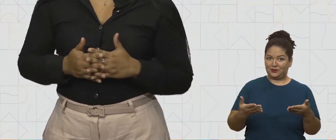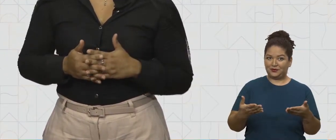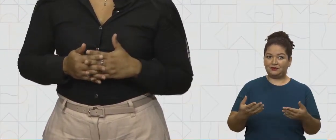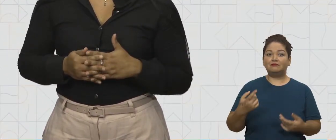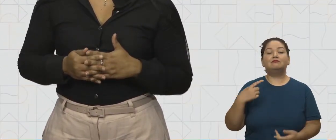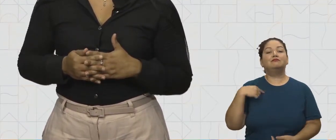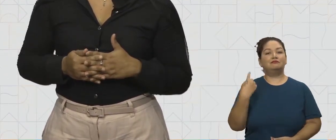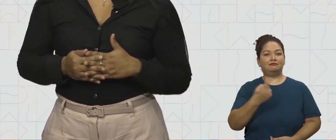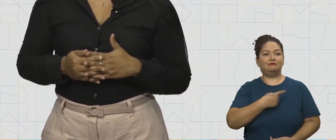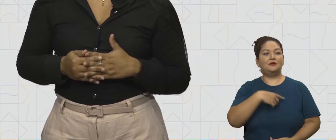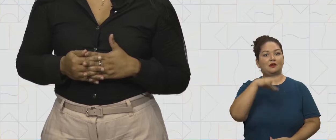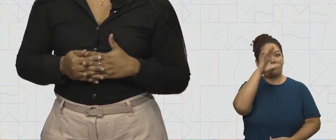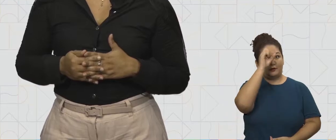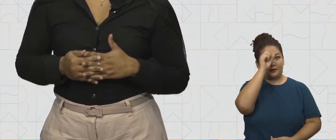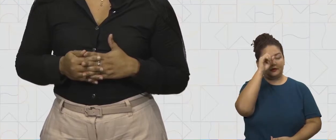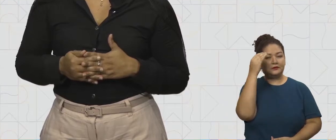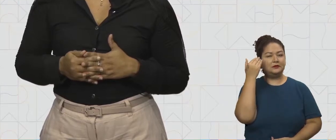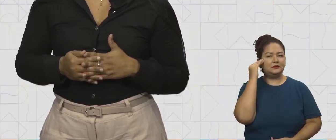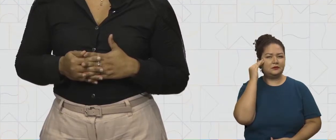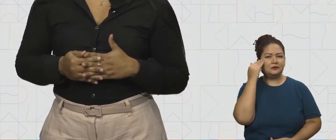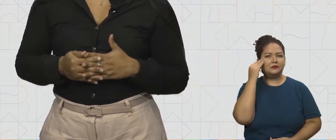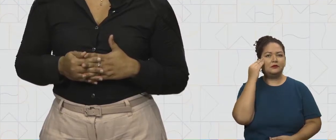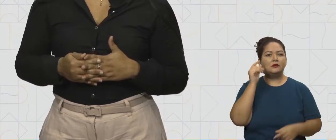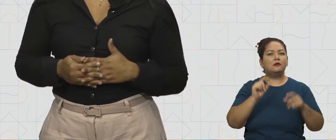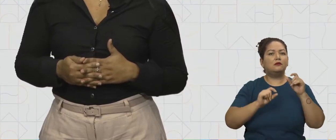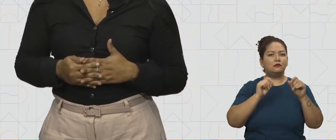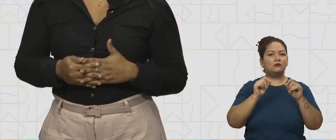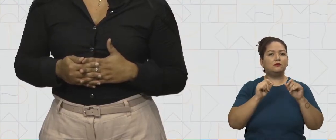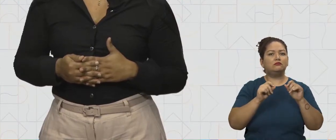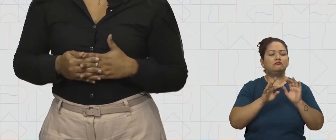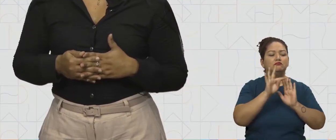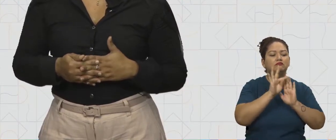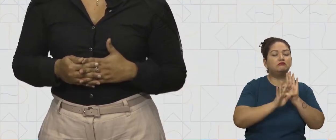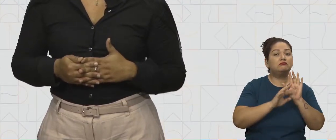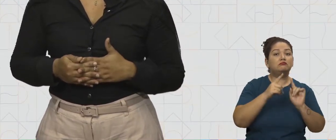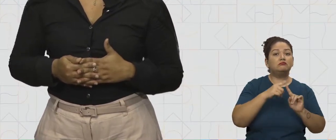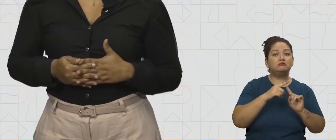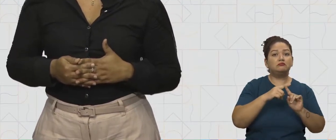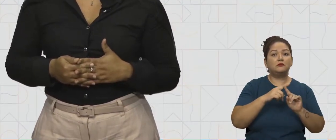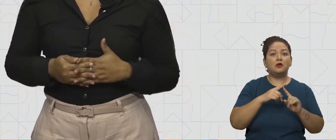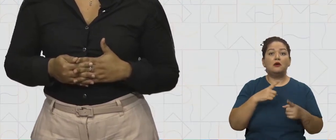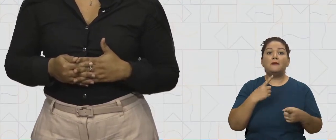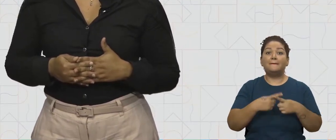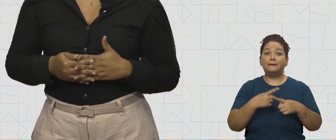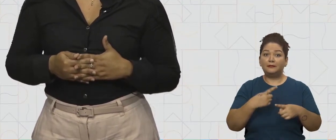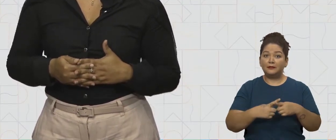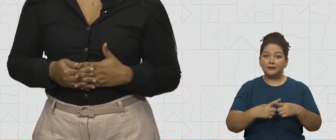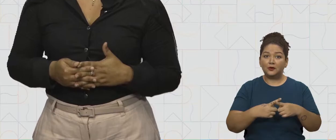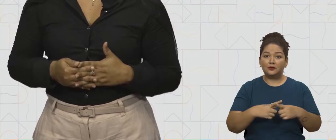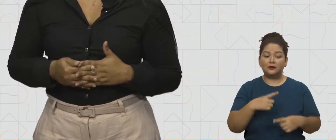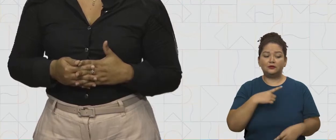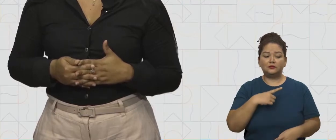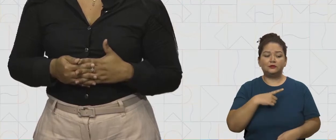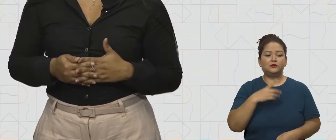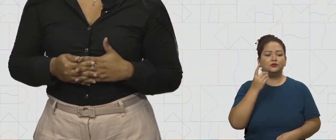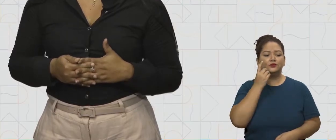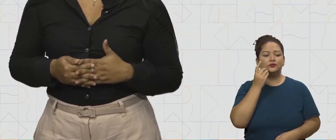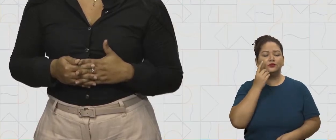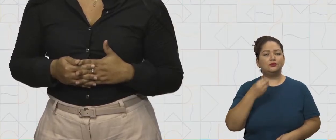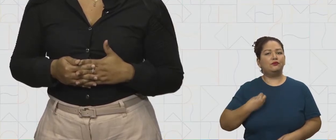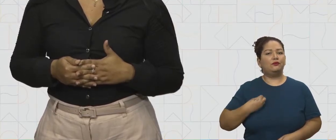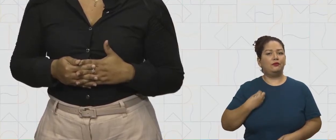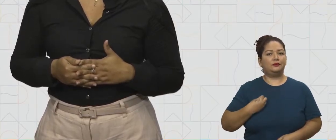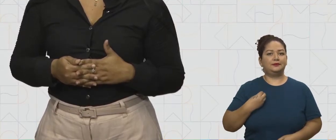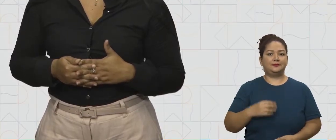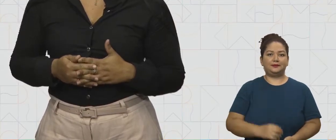hoje, vamos compreender a finalidade desse tipo de texto e saber por que ele está tão presente no nosso